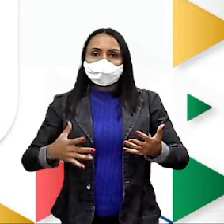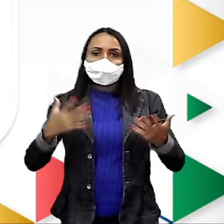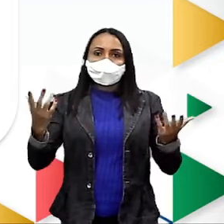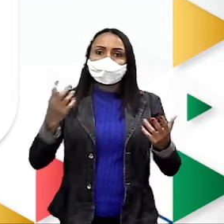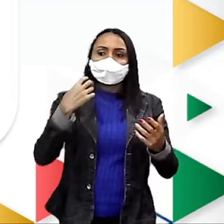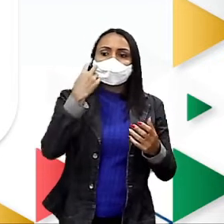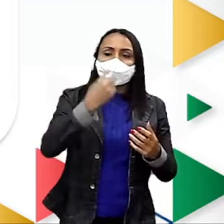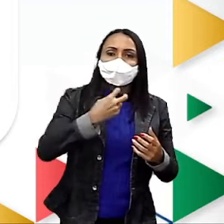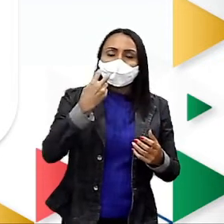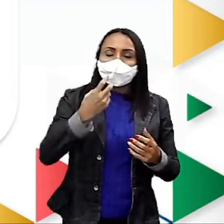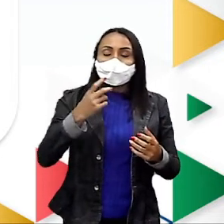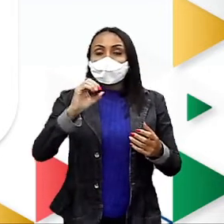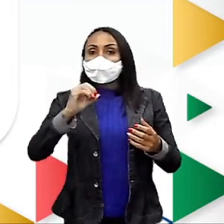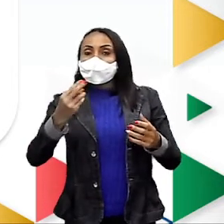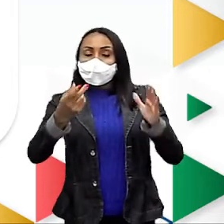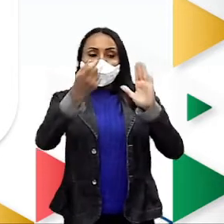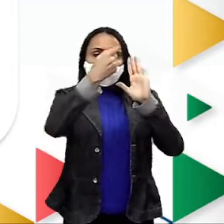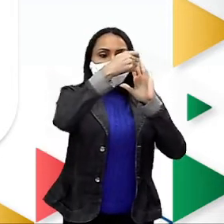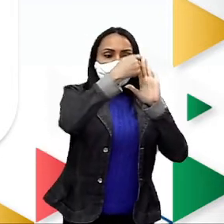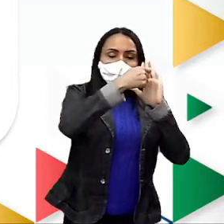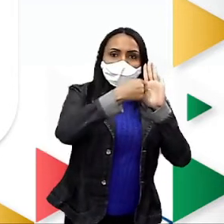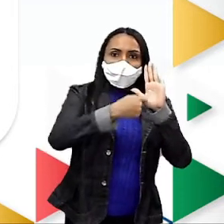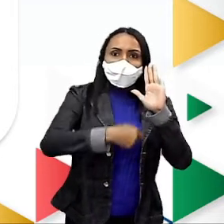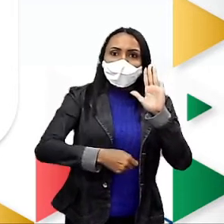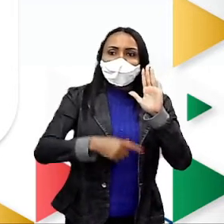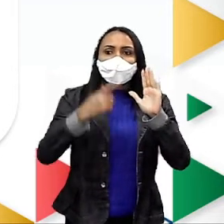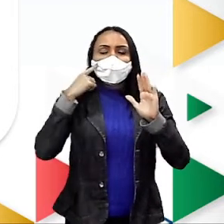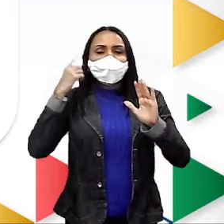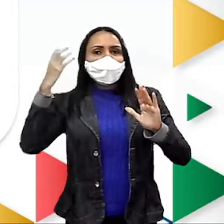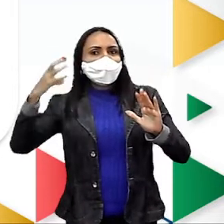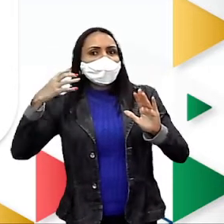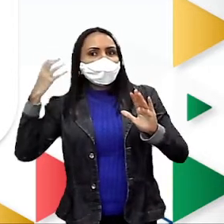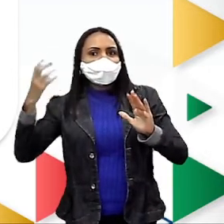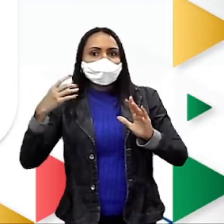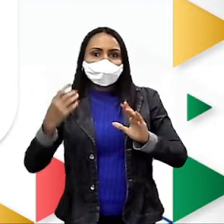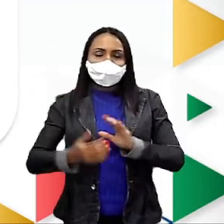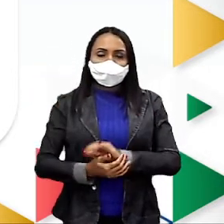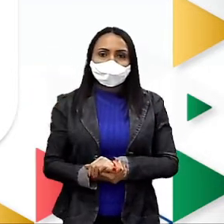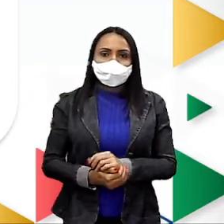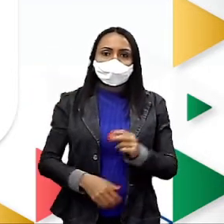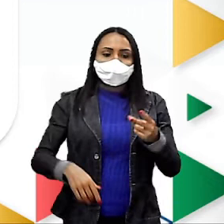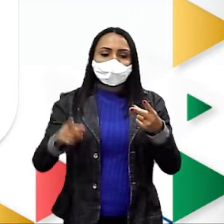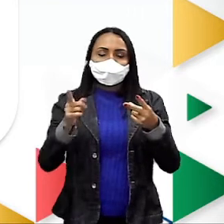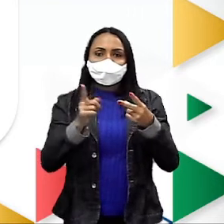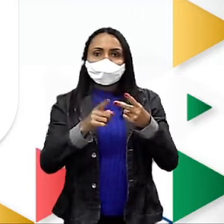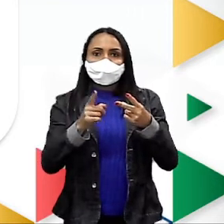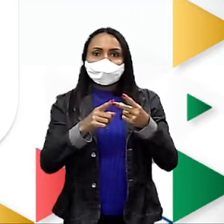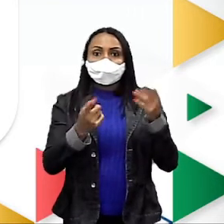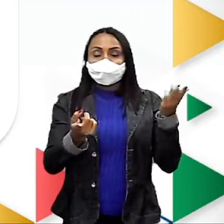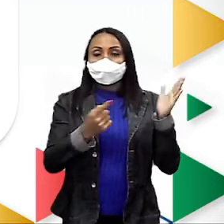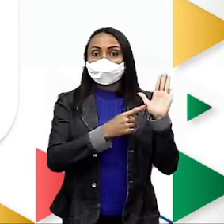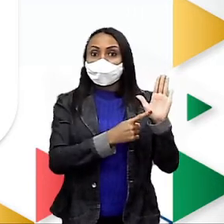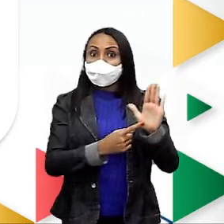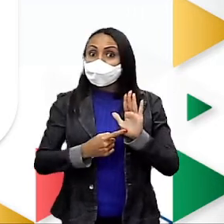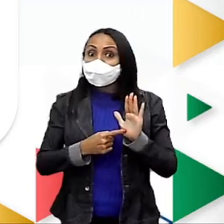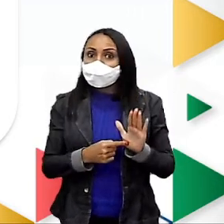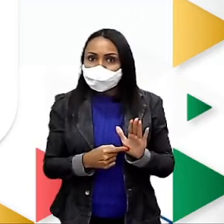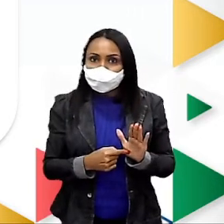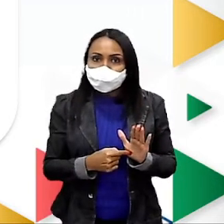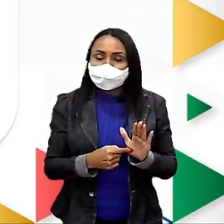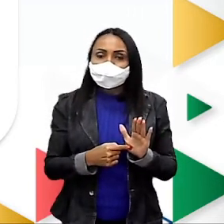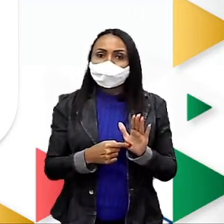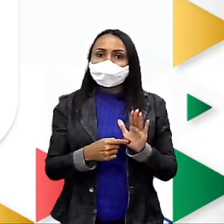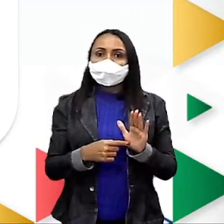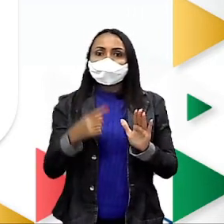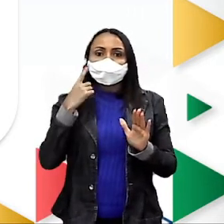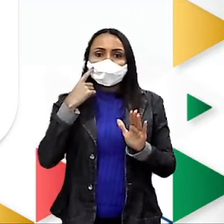oral ou escrita na TV, no rádio. Nós temos o segundo ponto, que é a apresentação. É o momento em que